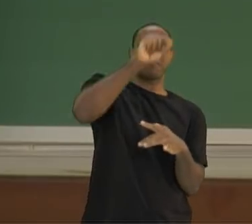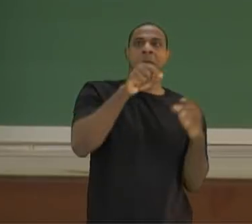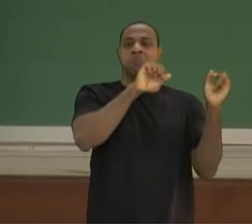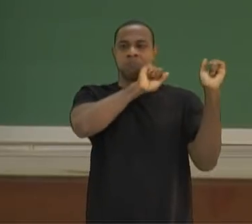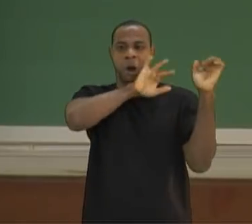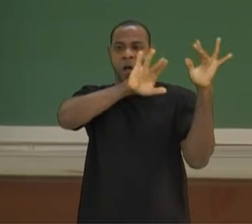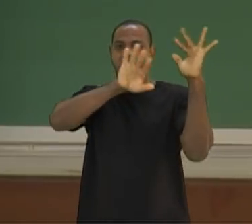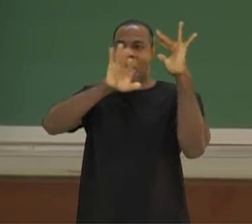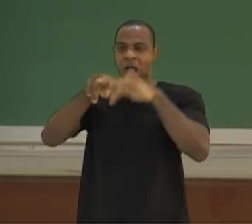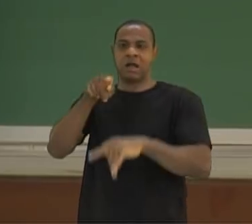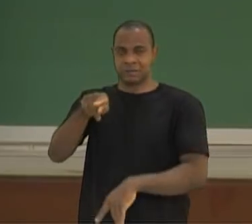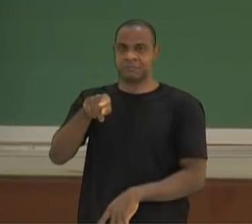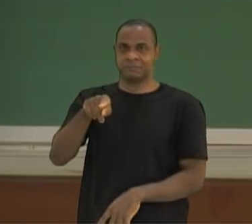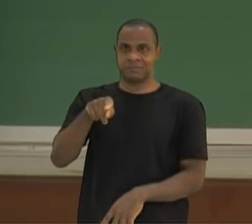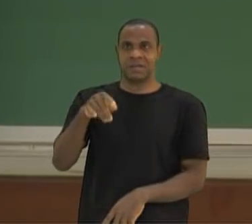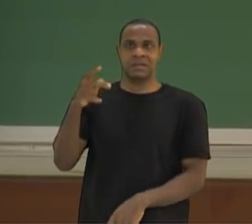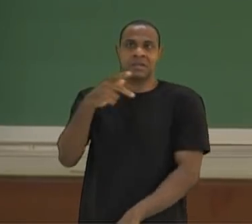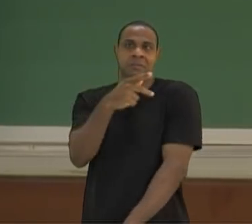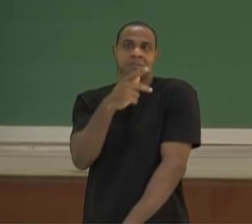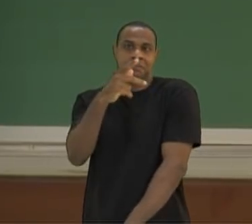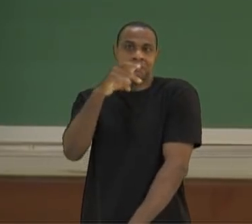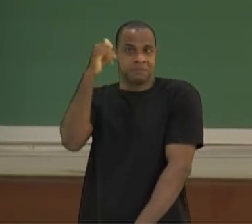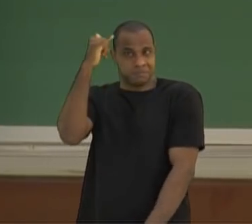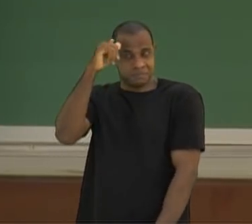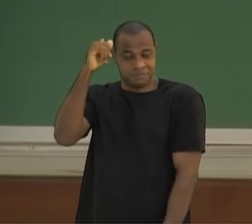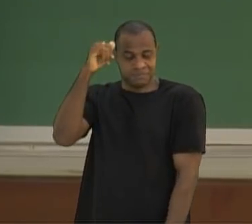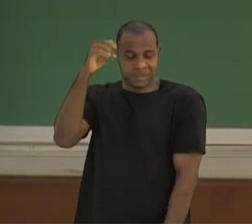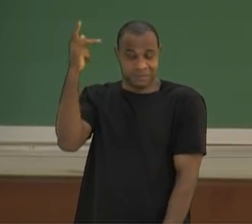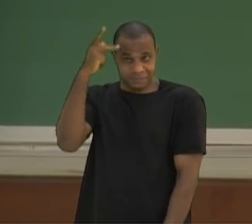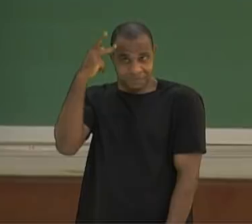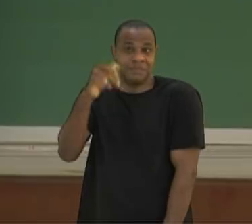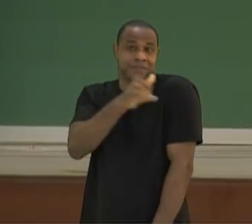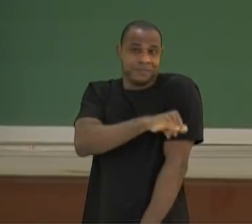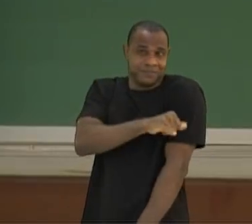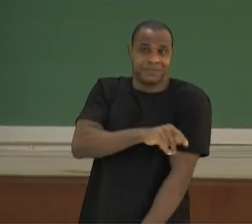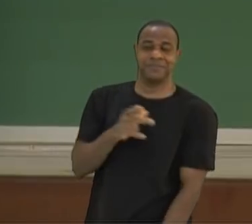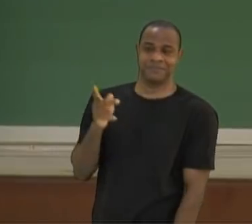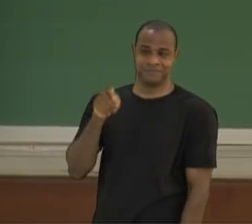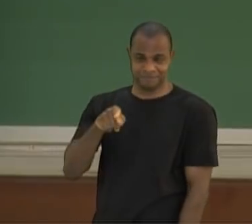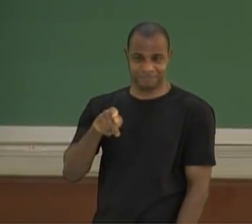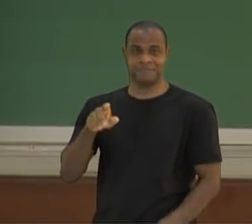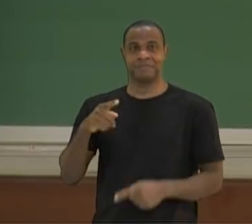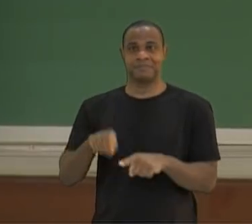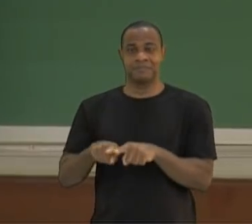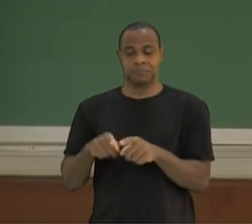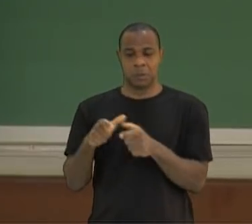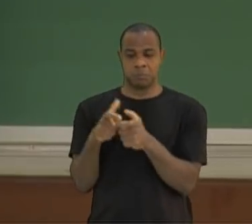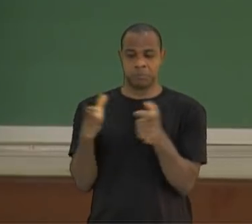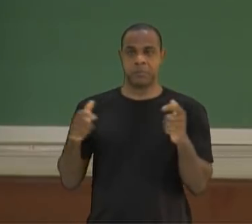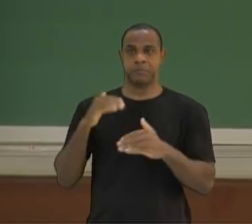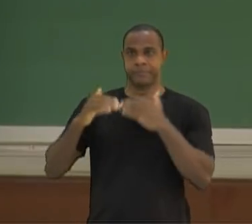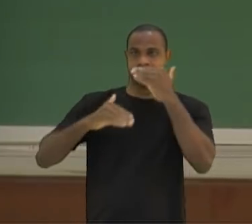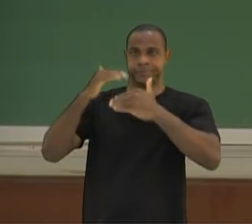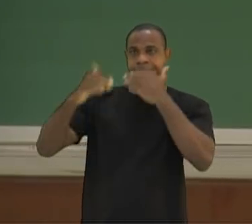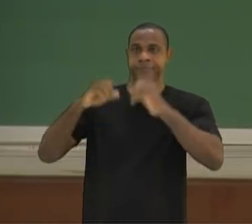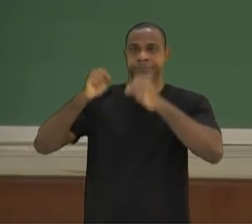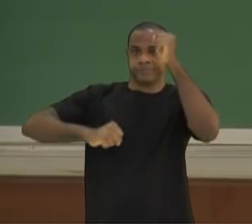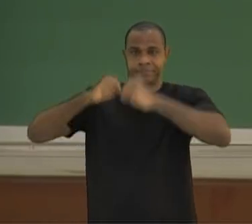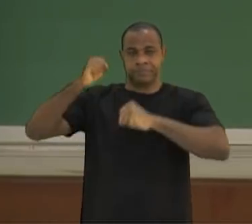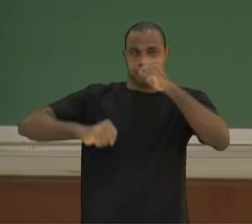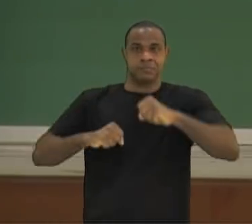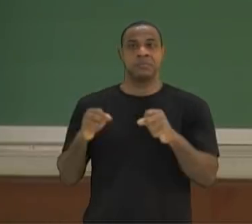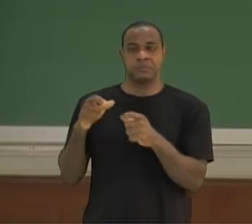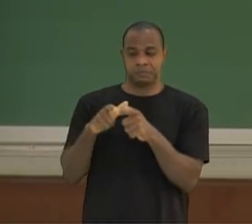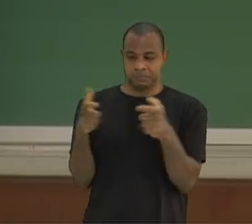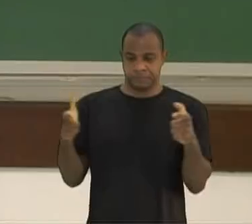centros, principalmente São Paulo e Rio de Janeiro, que estavam ali em ampla ascensão de crescimento populacional e da industrialização.